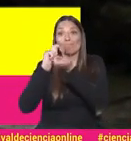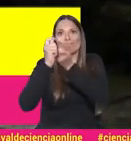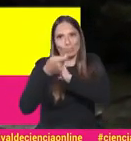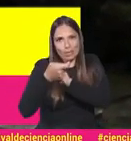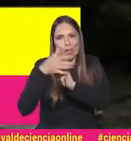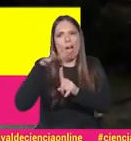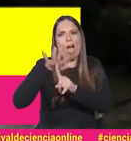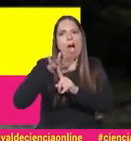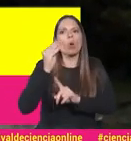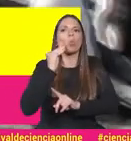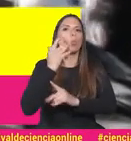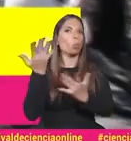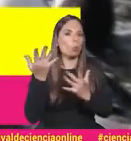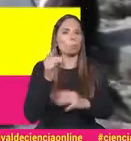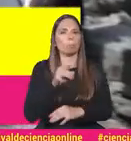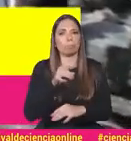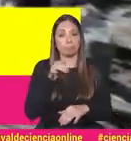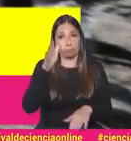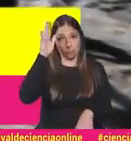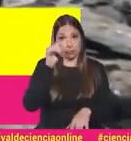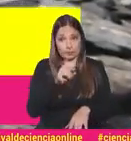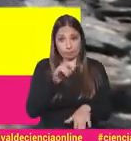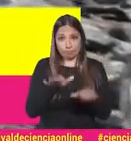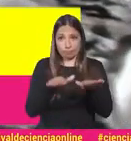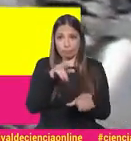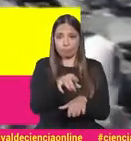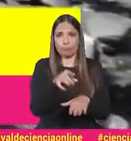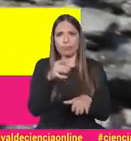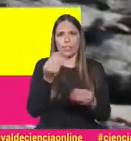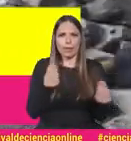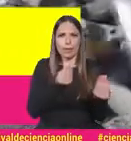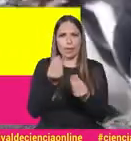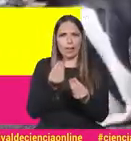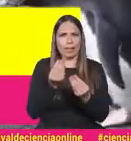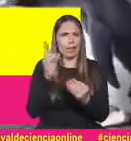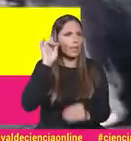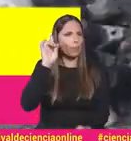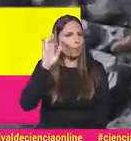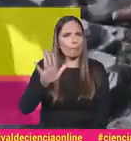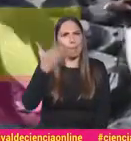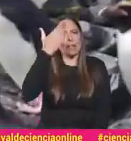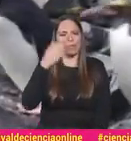podem ter nas populações de pinguins. Os pinguins macaroni são a espécie de pinguins mais abundante do